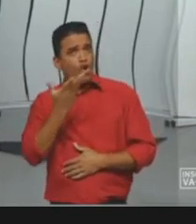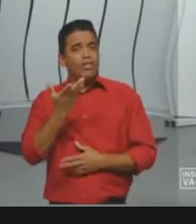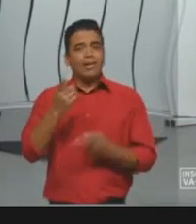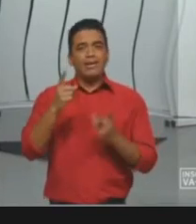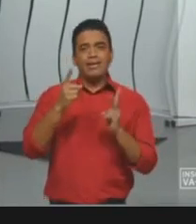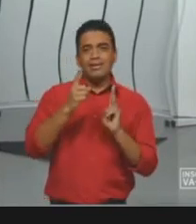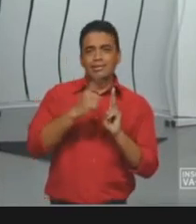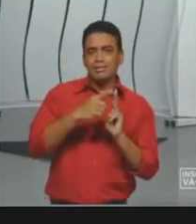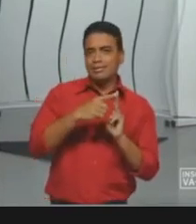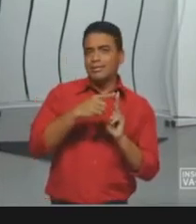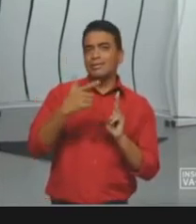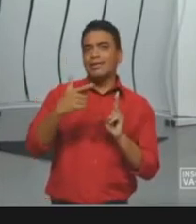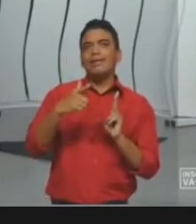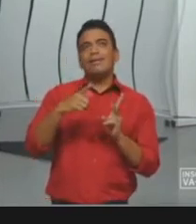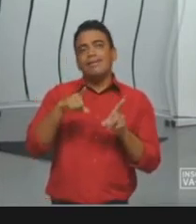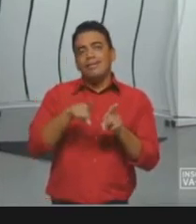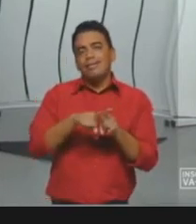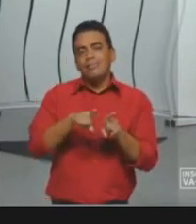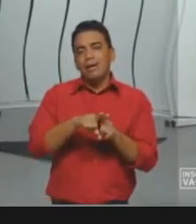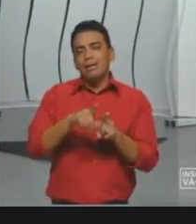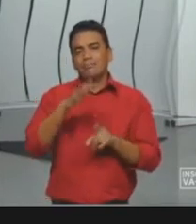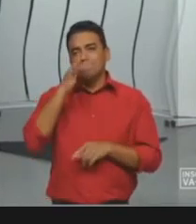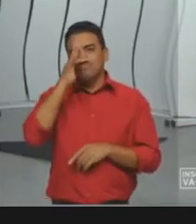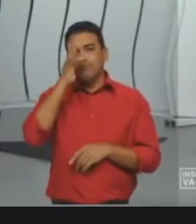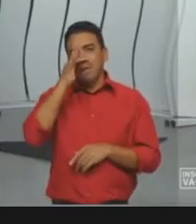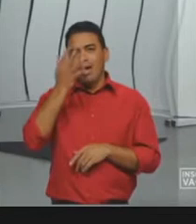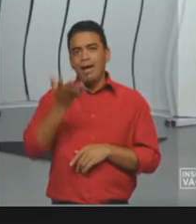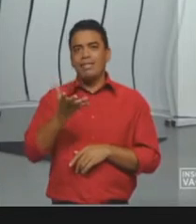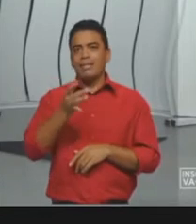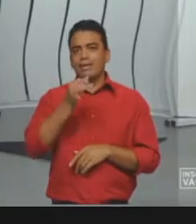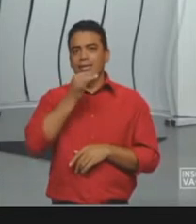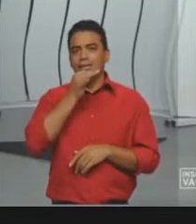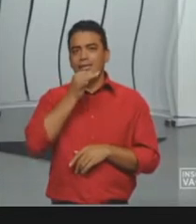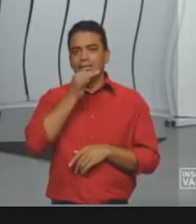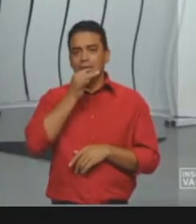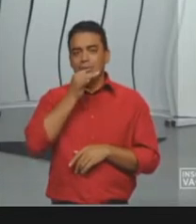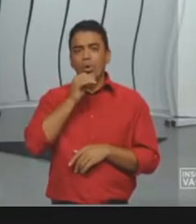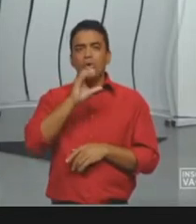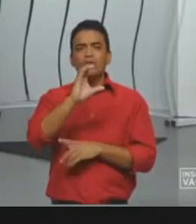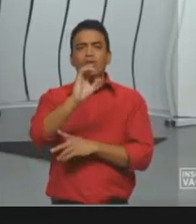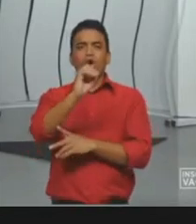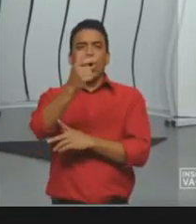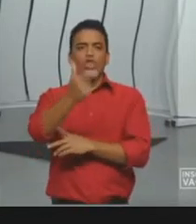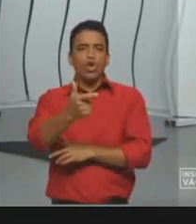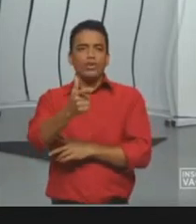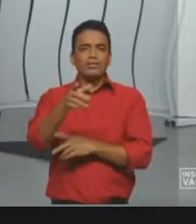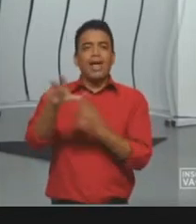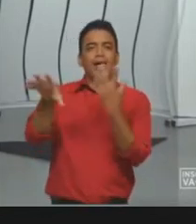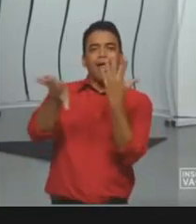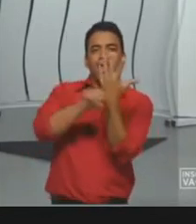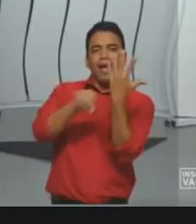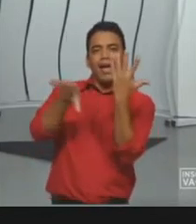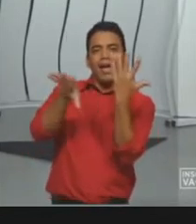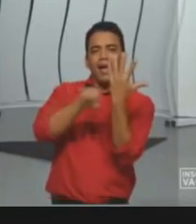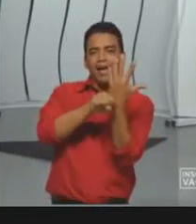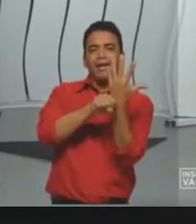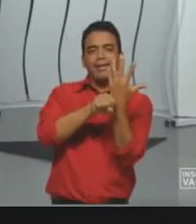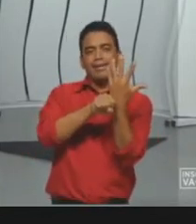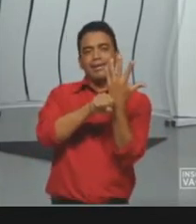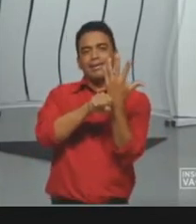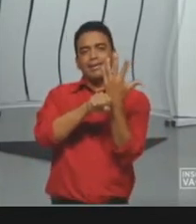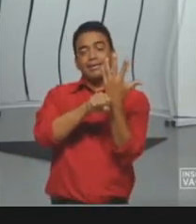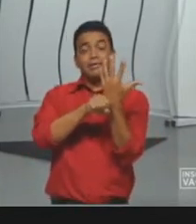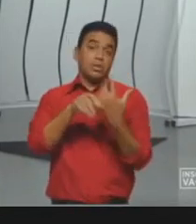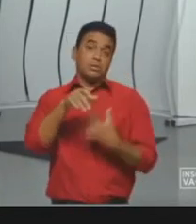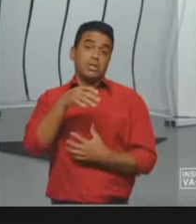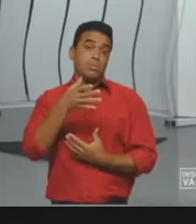mas também o fato das plantas retirarem parte do gás carbônico da atmosfera. Olha como um pequeno animal